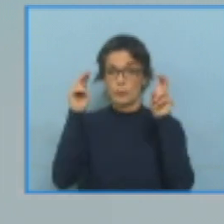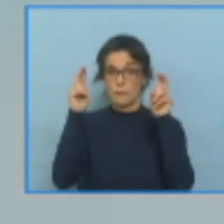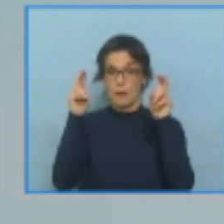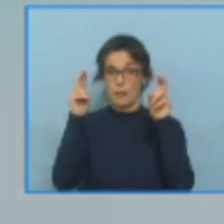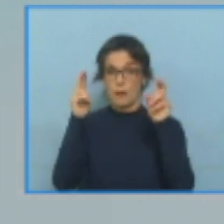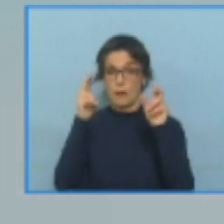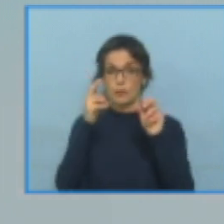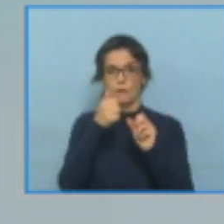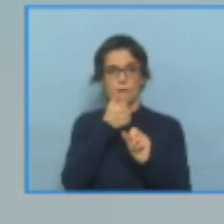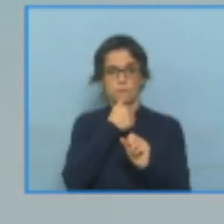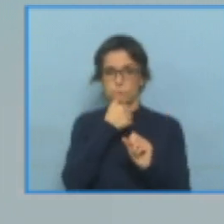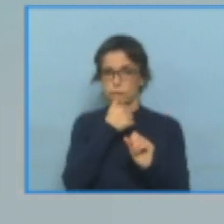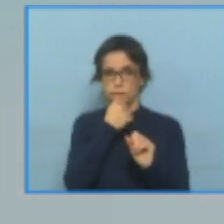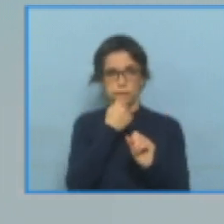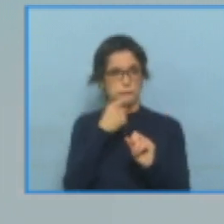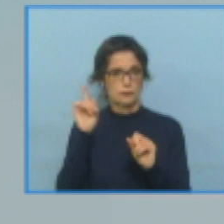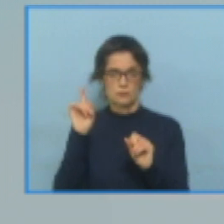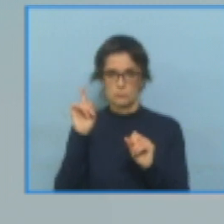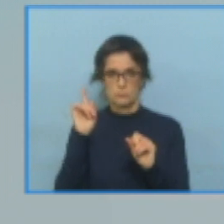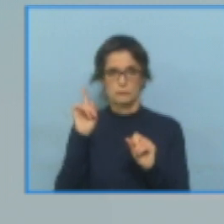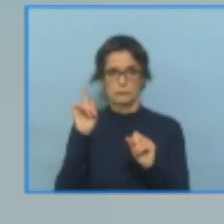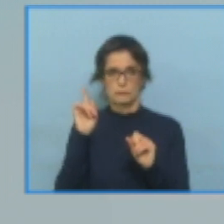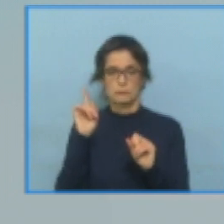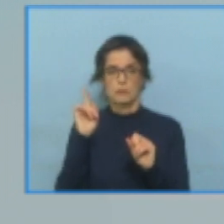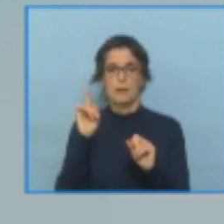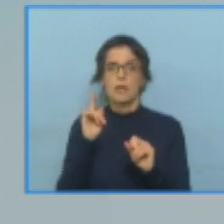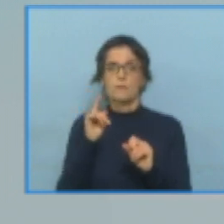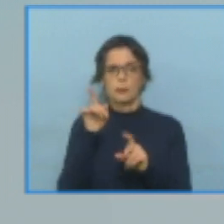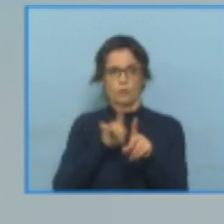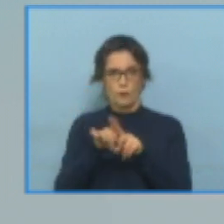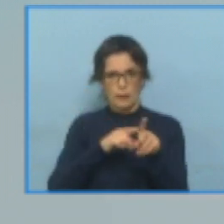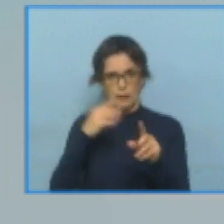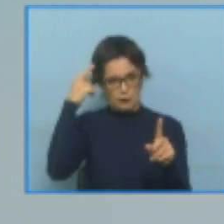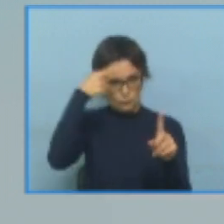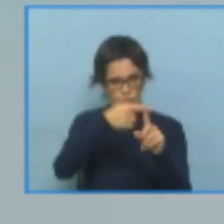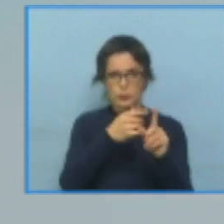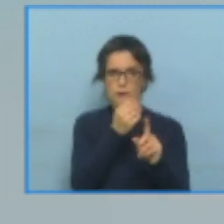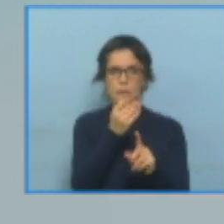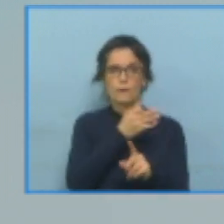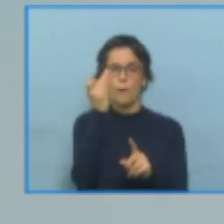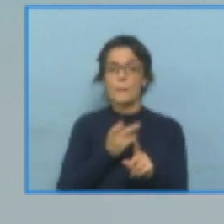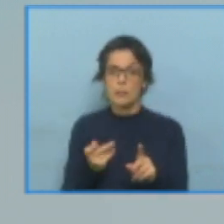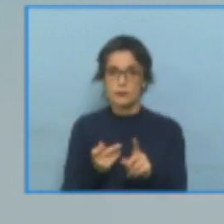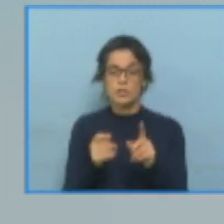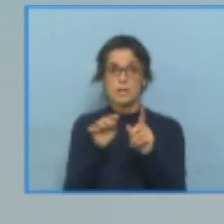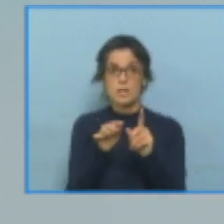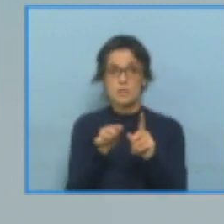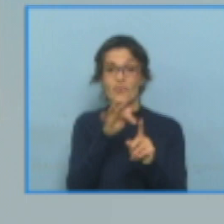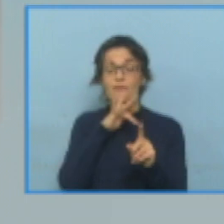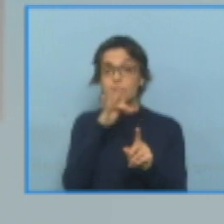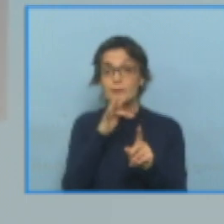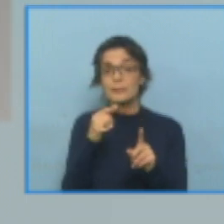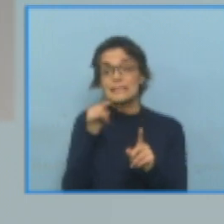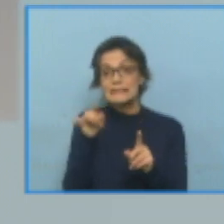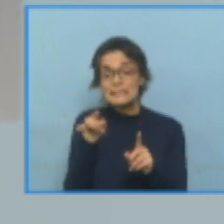a não violência, estilo de uma política para a paz, e ele apresentava a família que deveria ser o primeiro lugar,